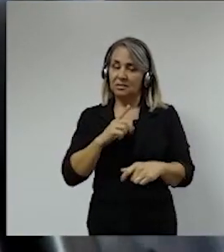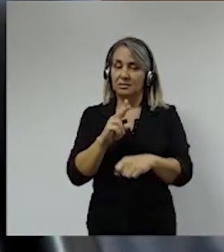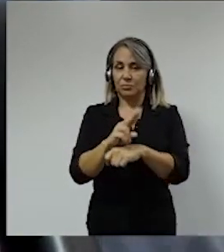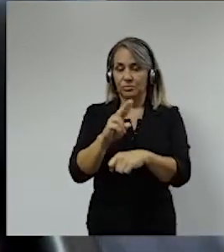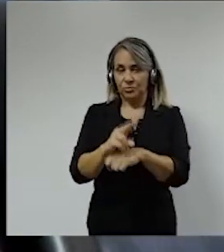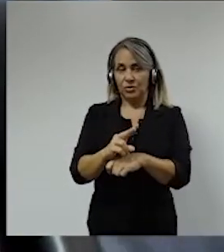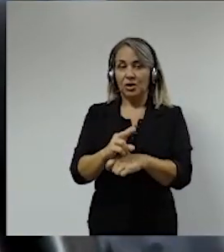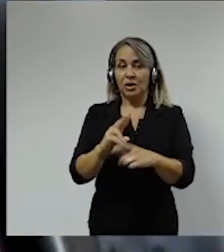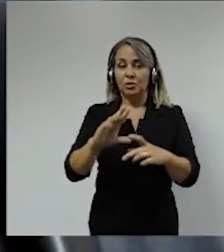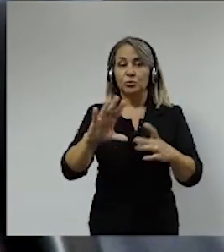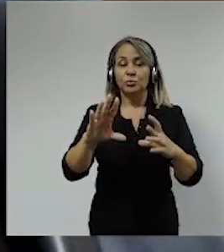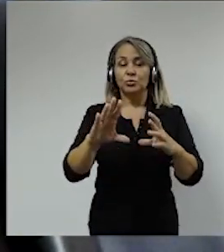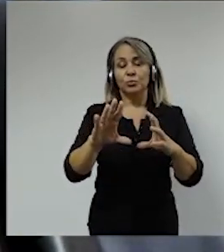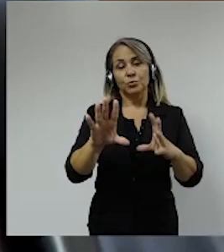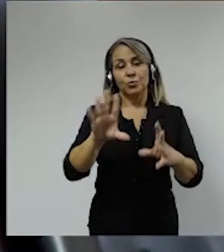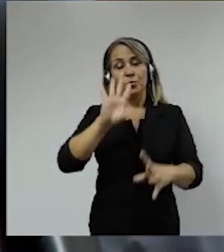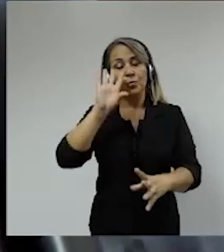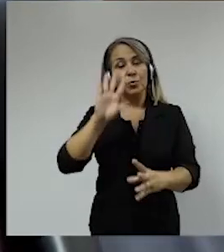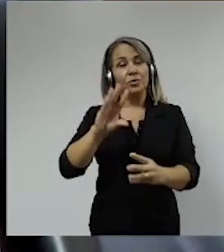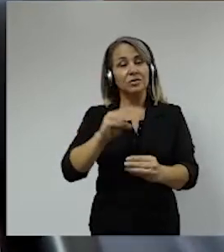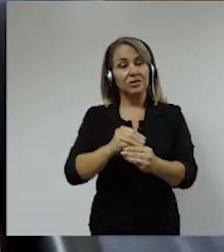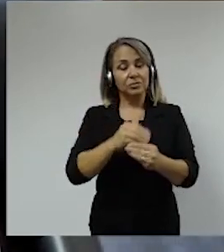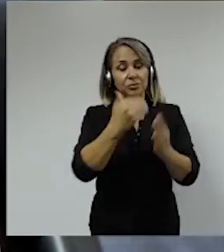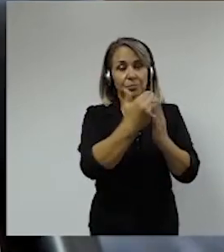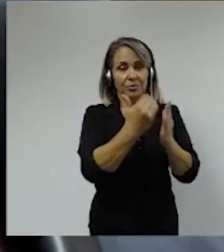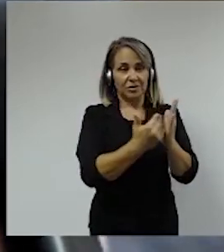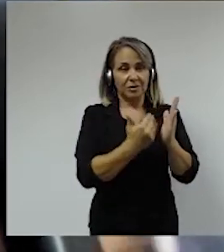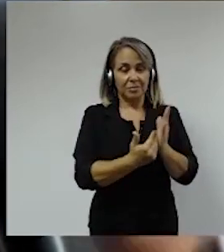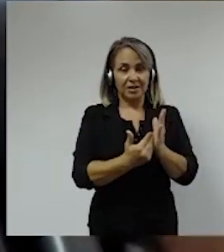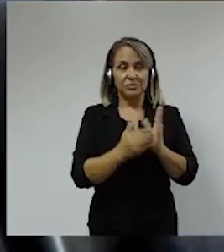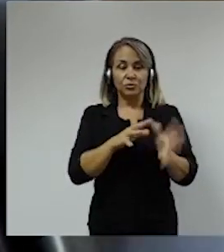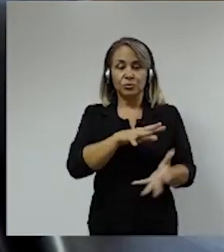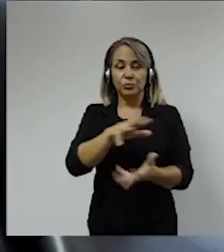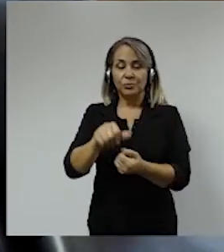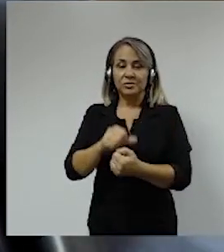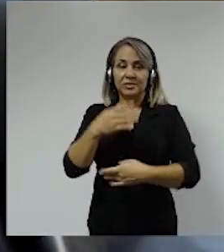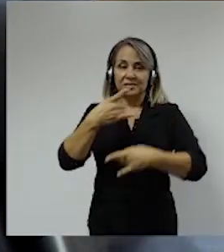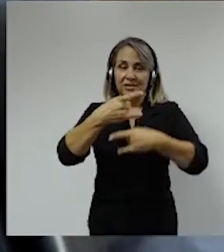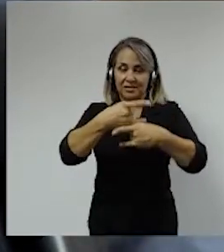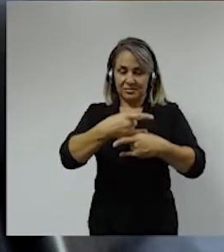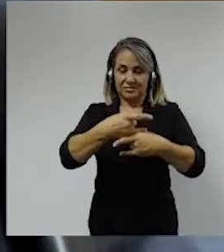do conteúdo programático desse mundo das lives?